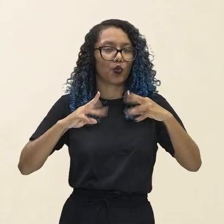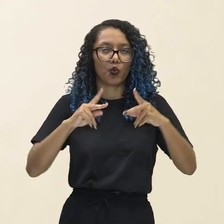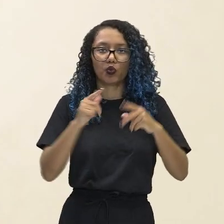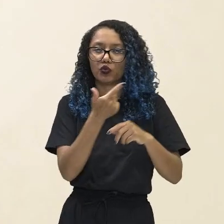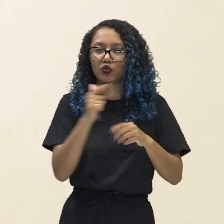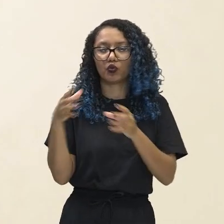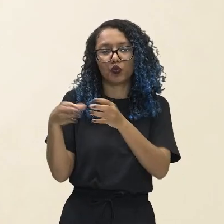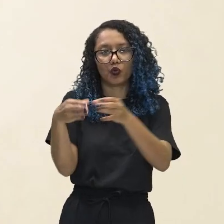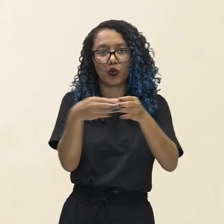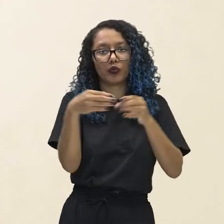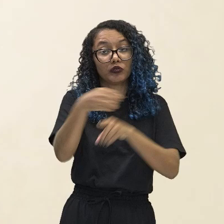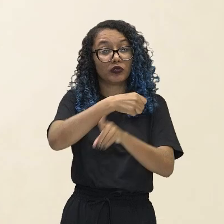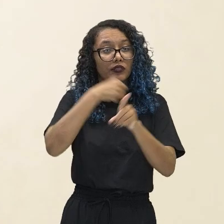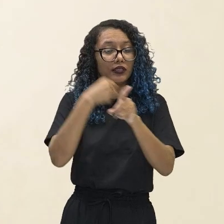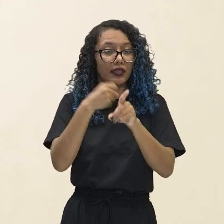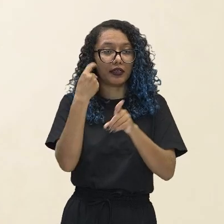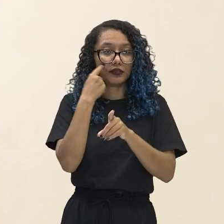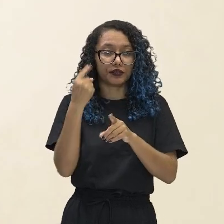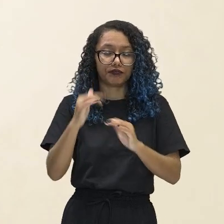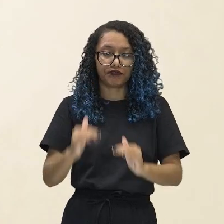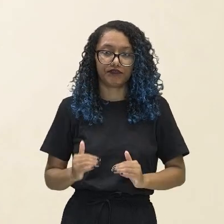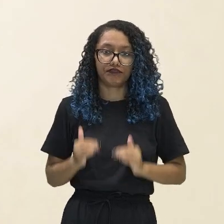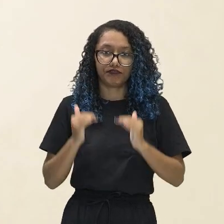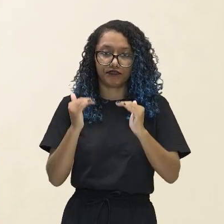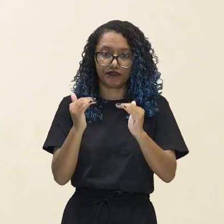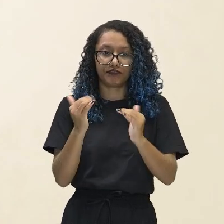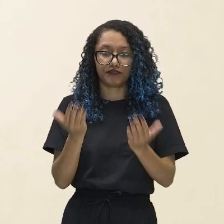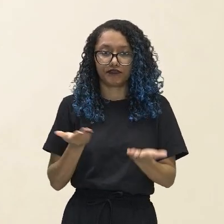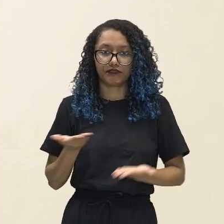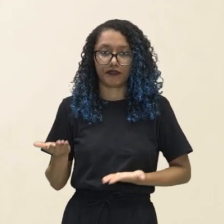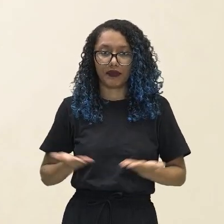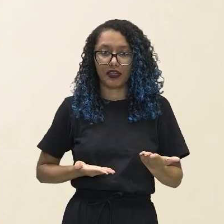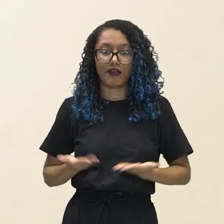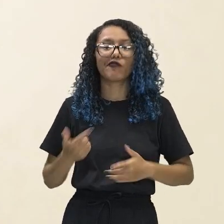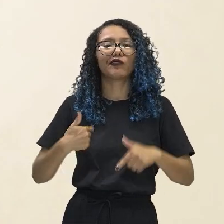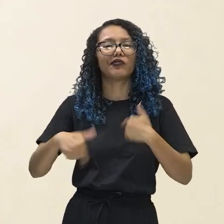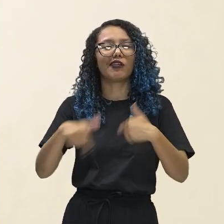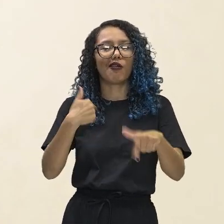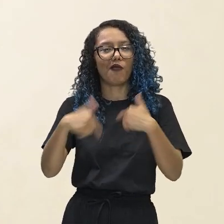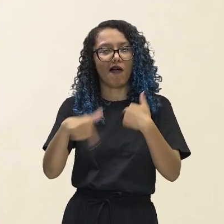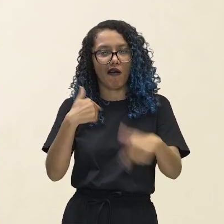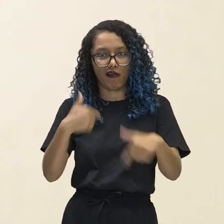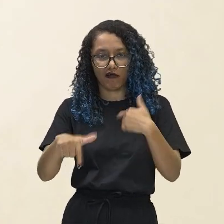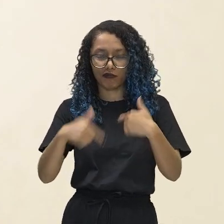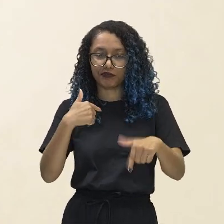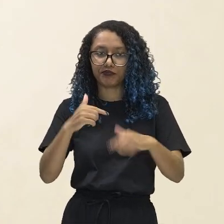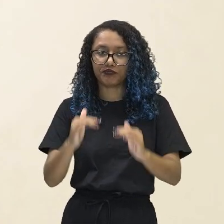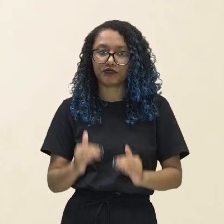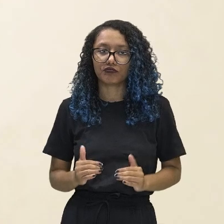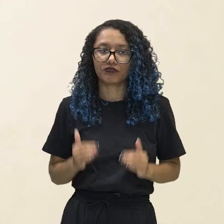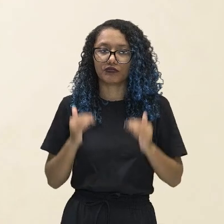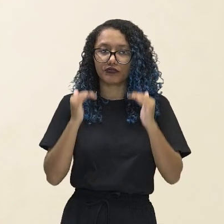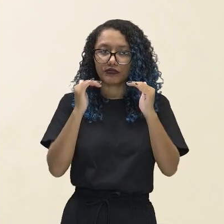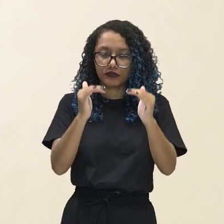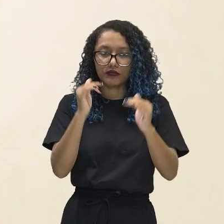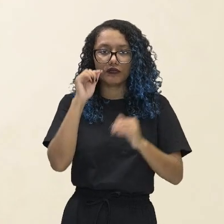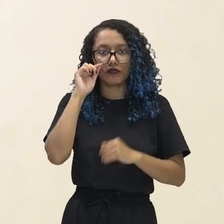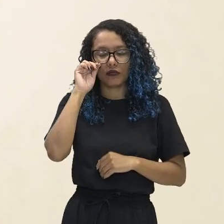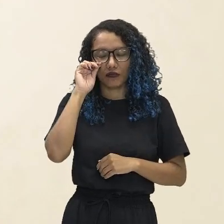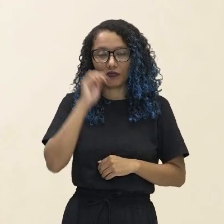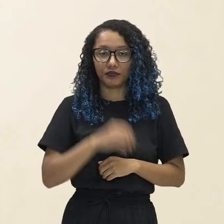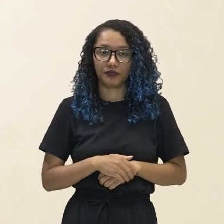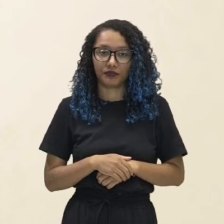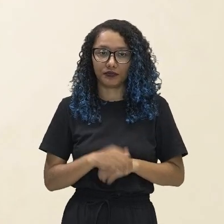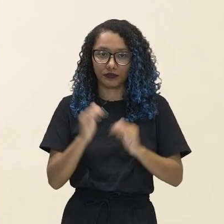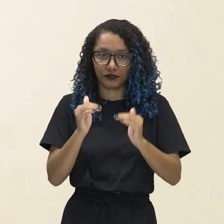Os servos, mais adiante, vamos lá para a gente entender um pouco mais. Os que trabalhavam, tá, gente? Seguindo adiante, acima do